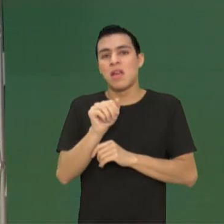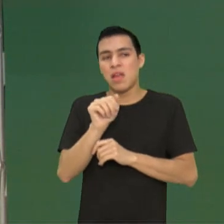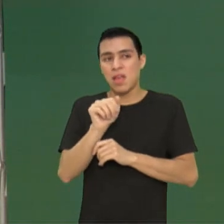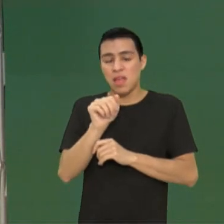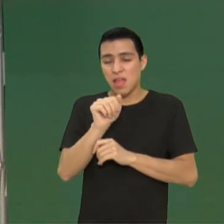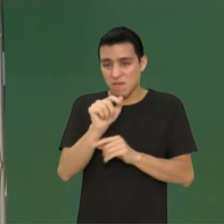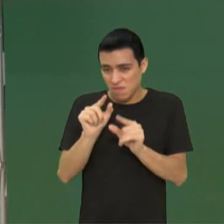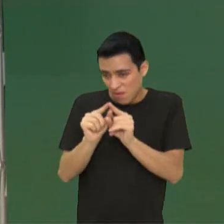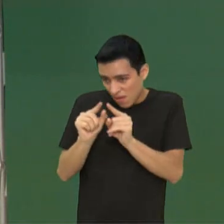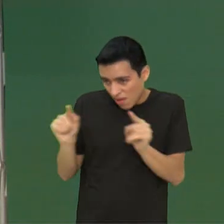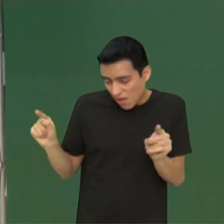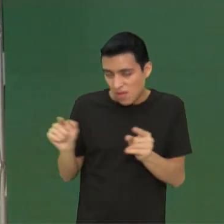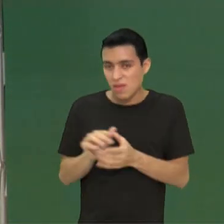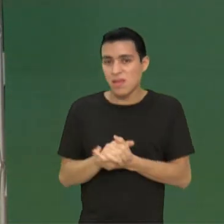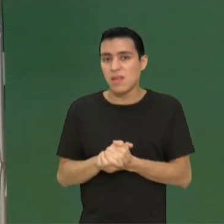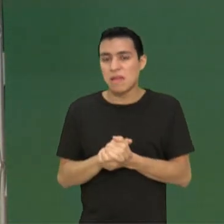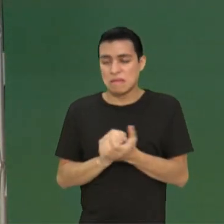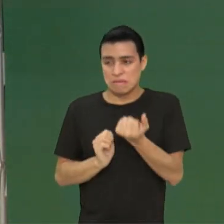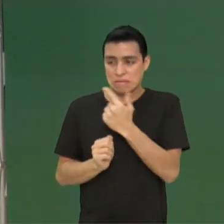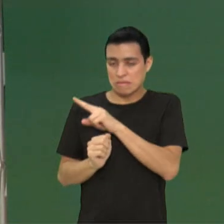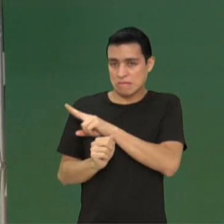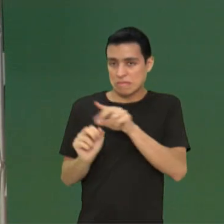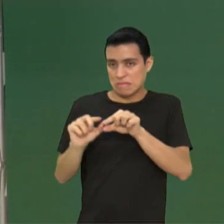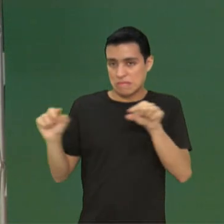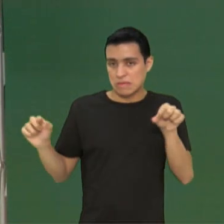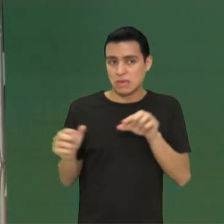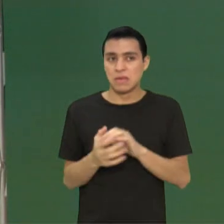apoptose. Nome estranho, né?